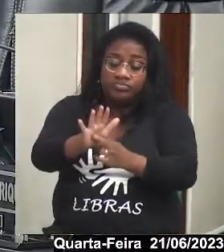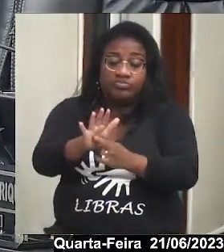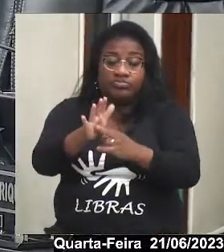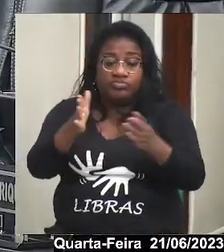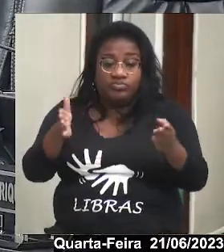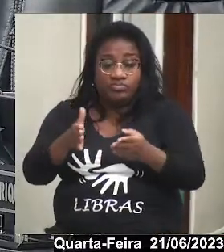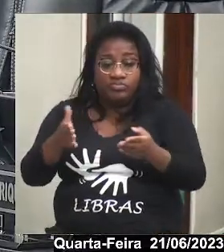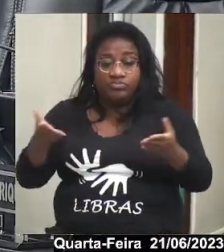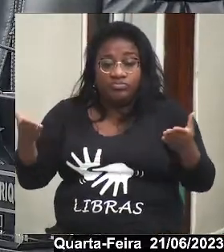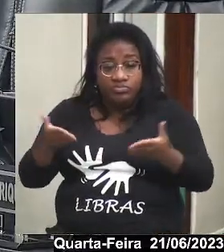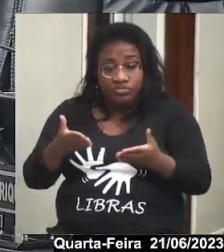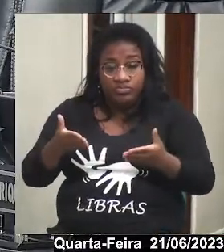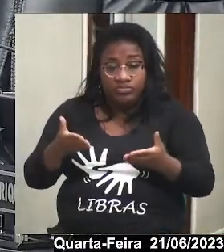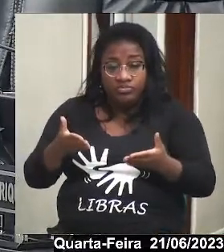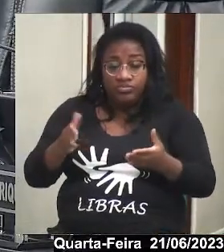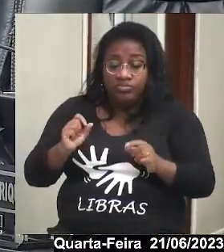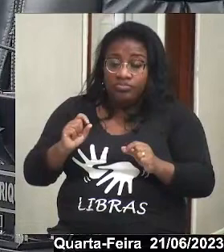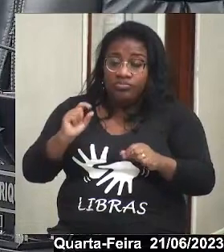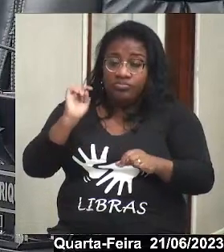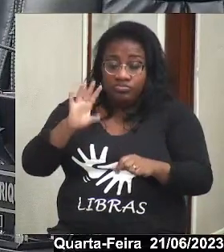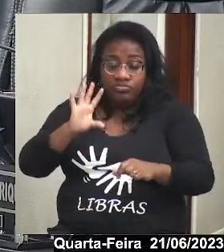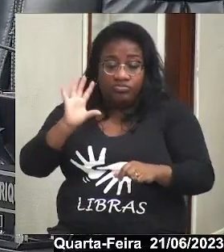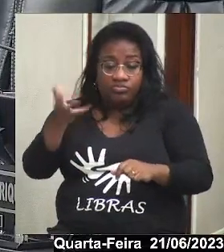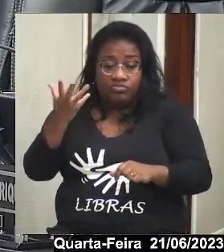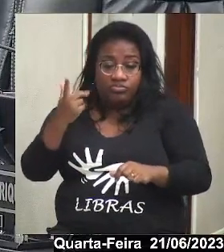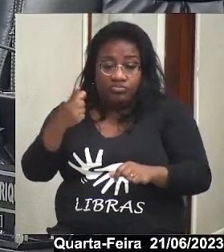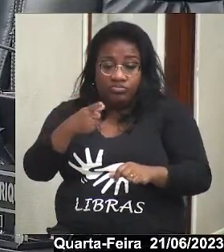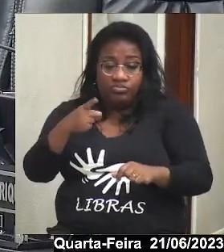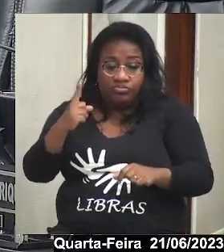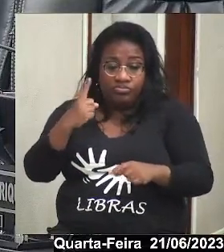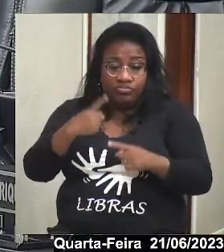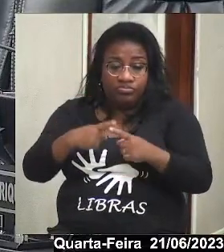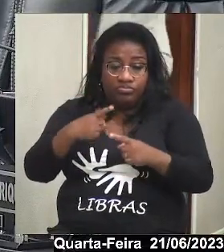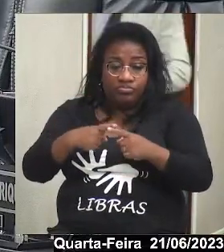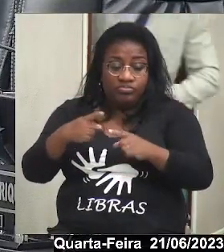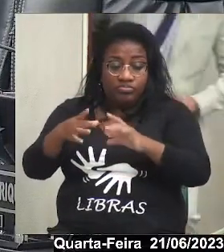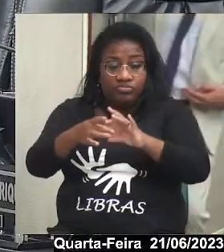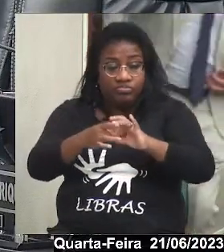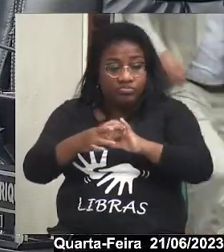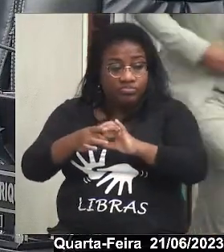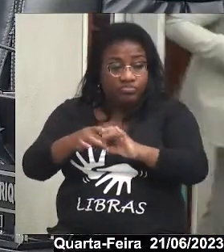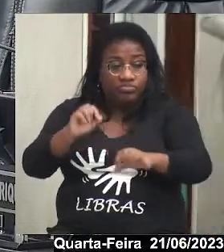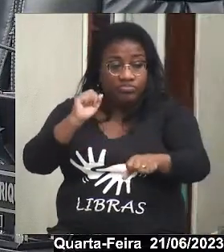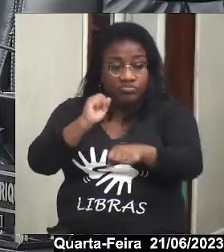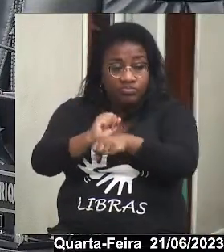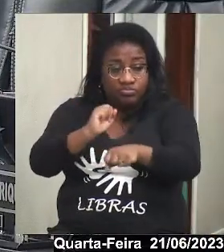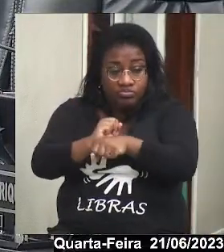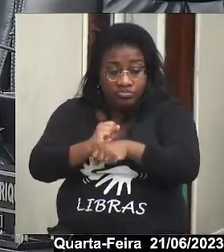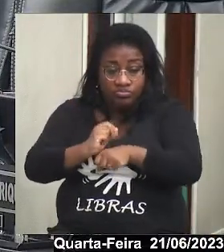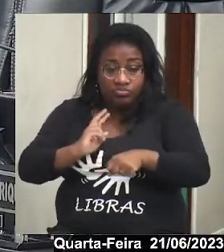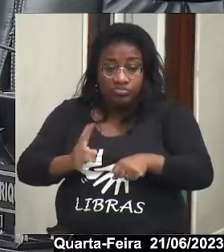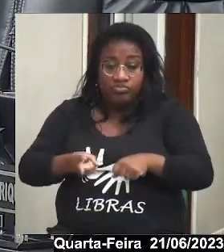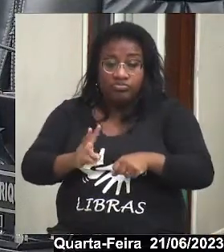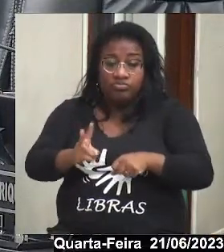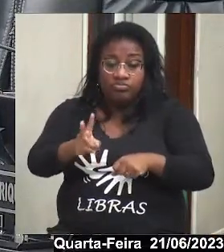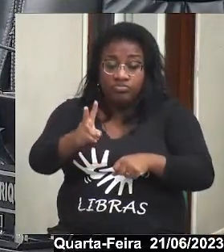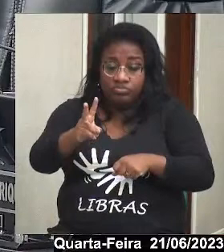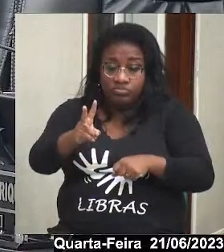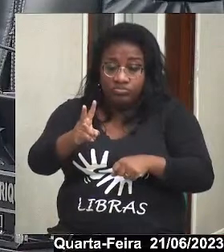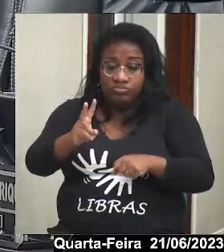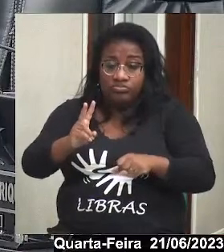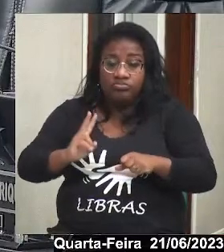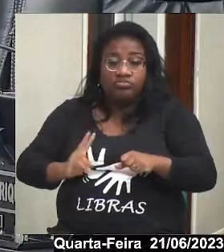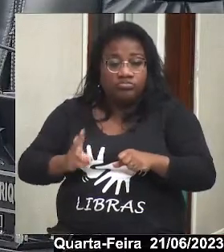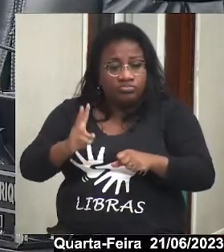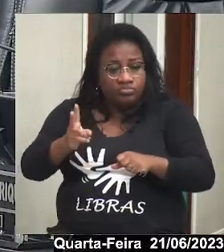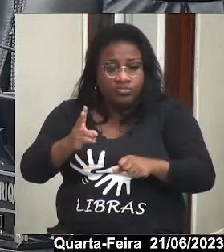diferença. Né? Essa diferença só aconteceu porque vocês se uniram. Né? E eu espero que vocês continuem assim. Né?